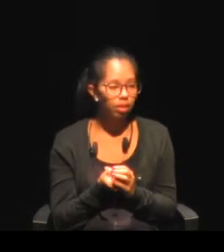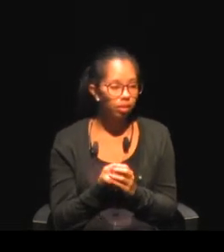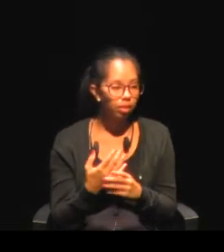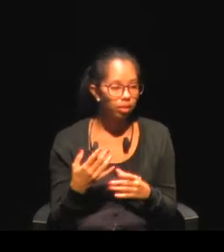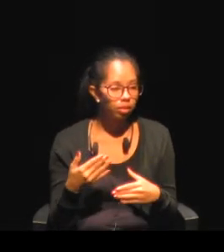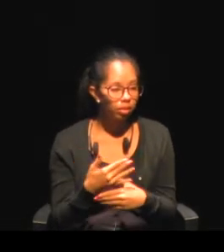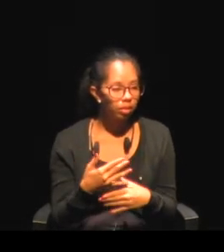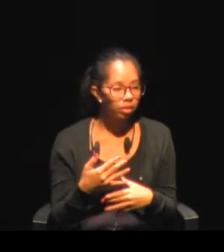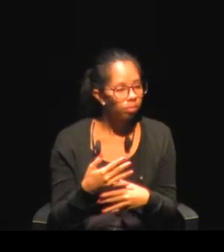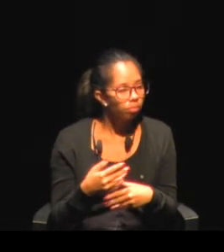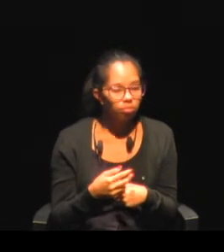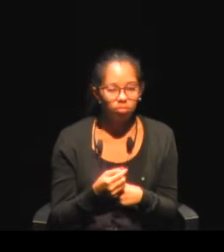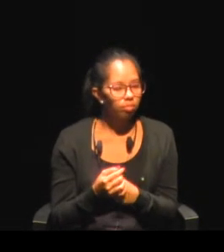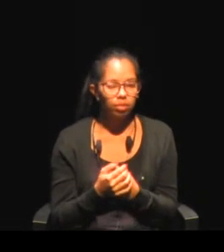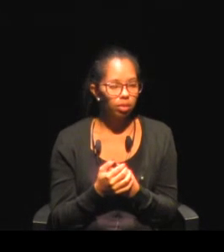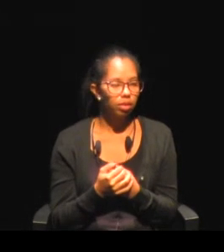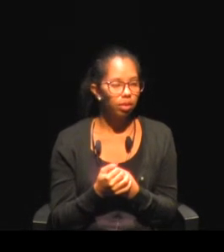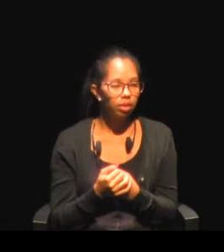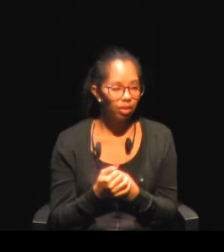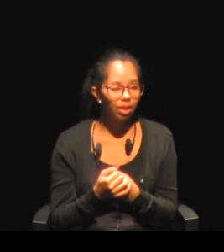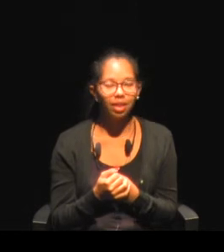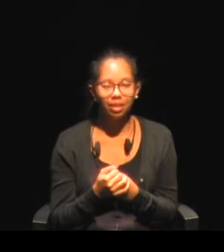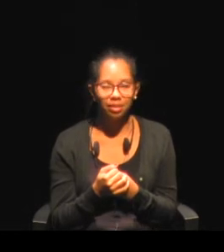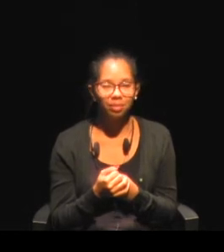reformulação urbana mesmo para caber